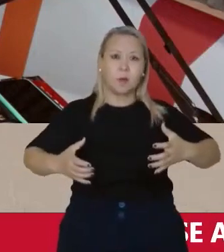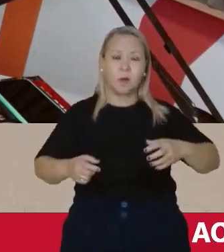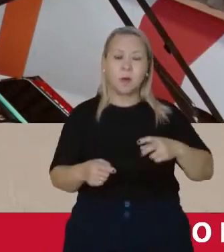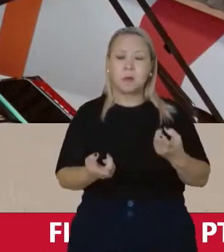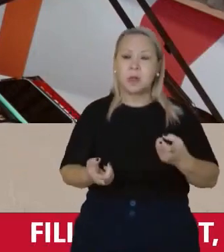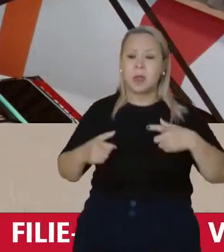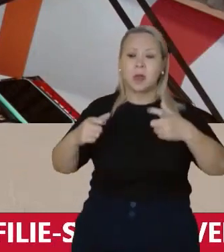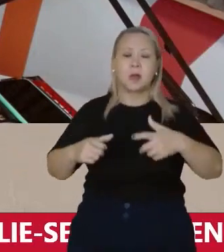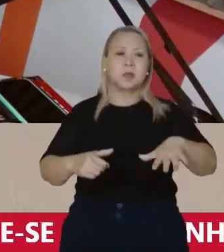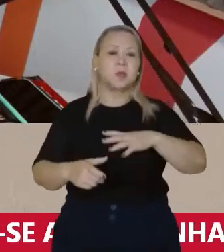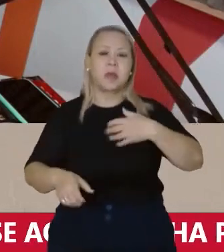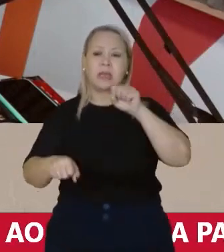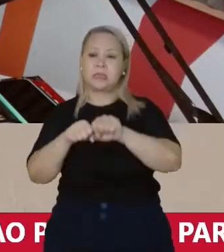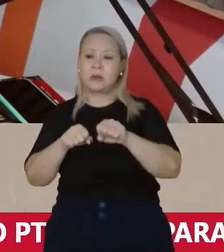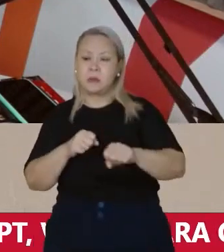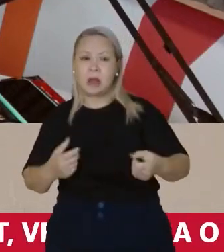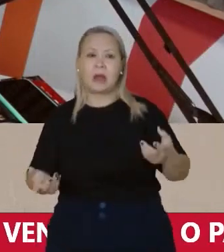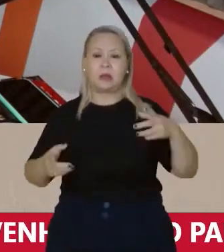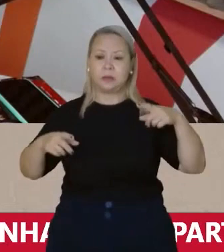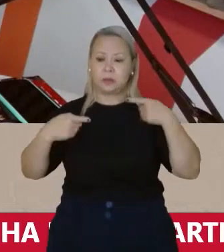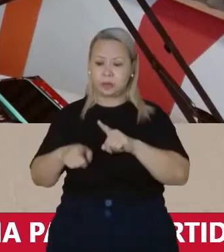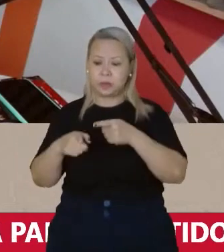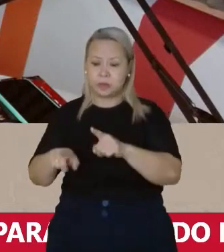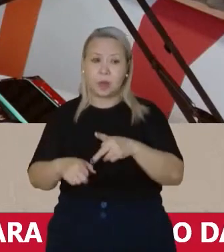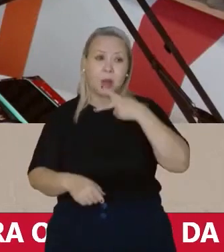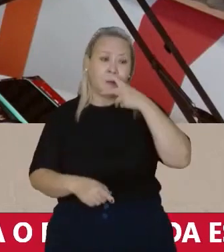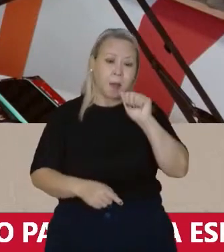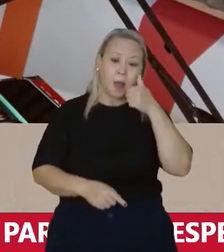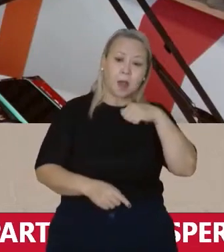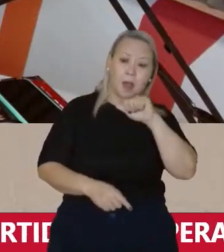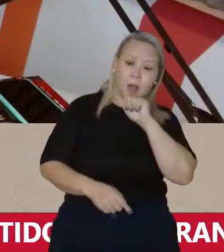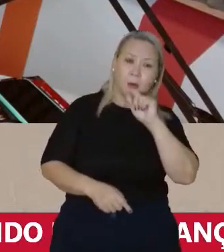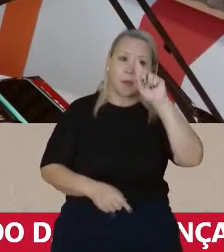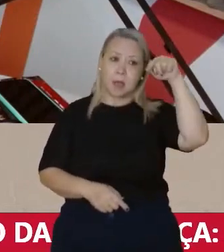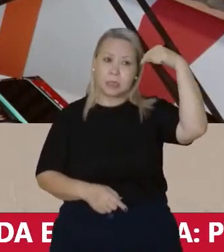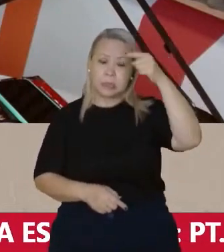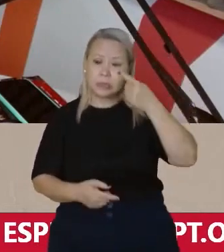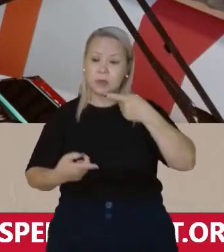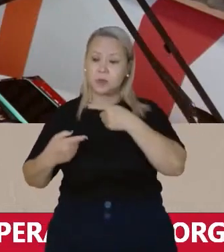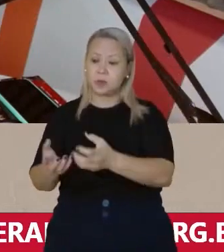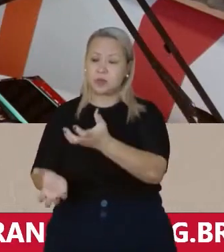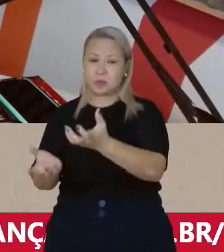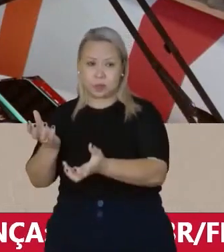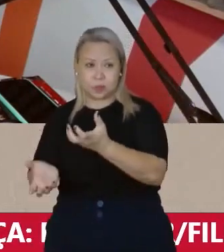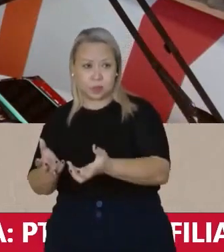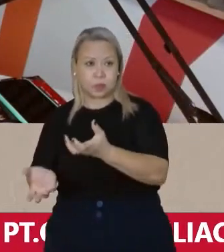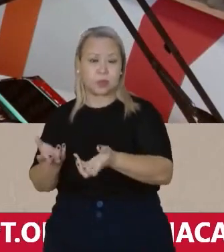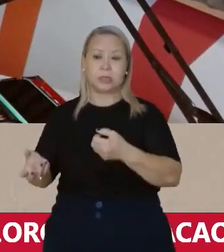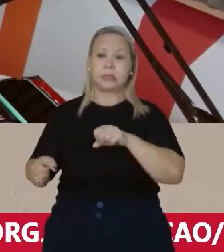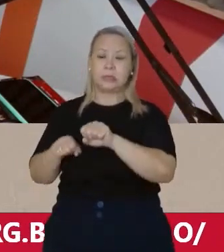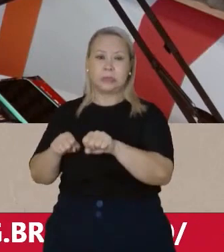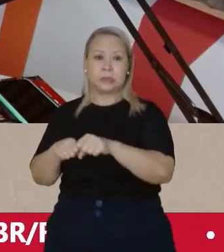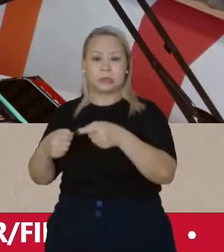os terreiros quebrados, invadidos, pais e mães de santo, terreiros incendiados. Uma vez na